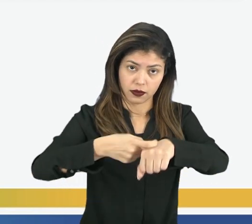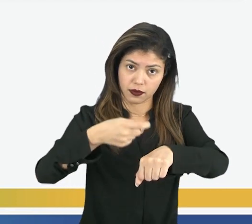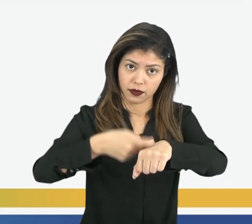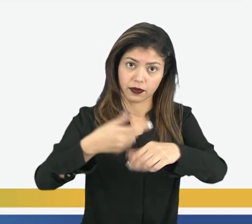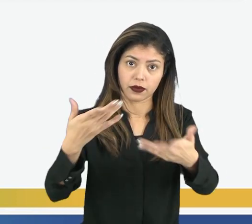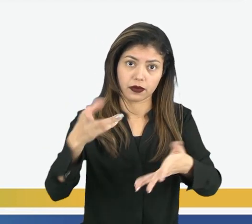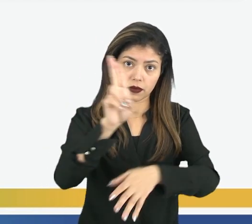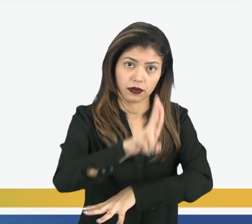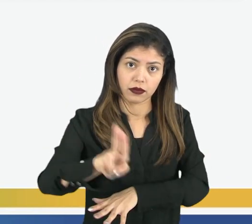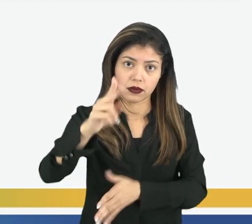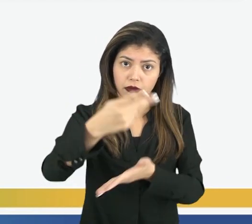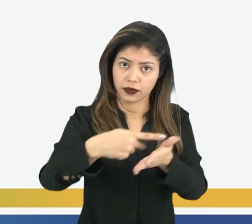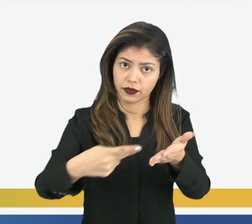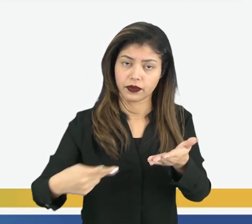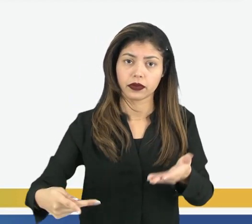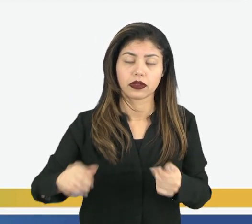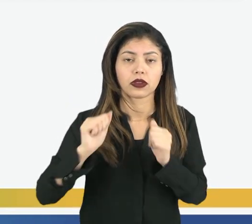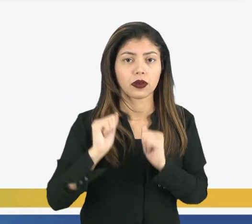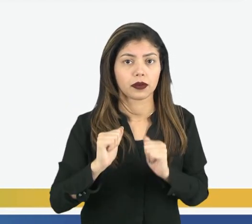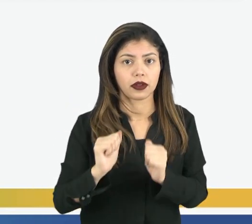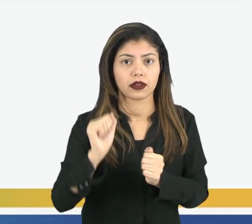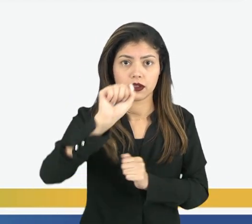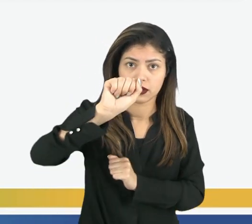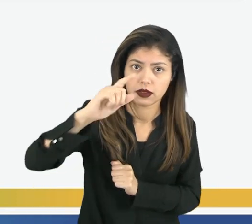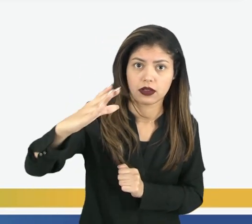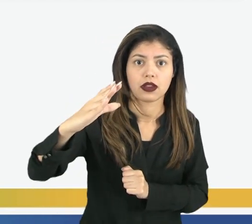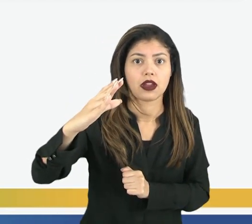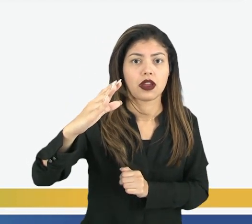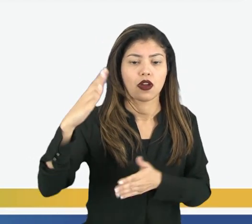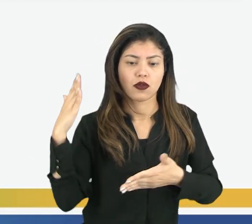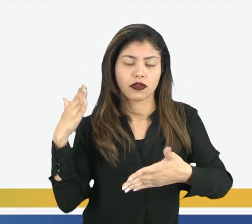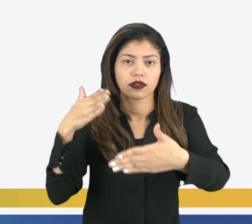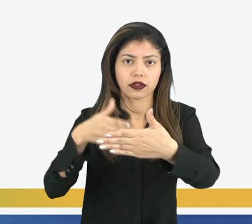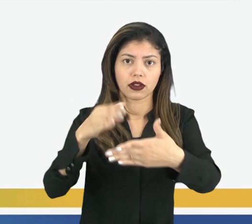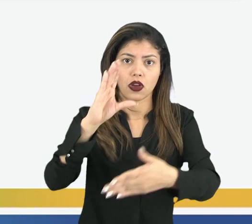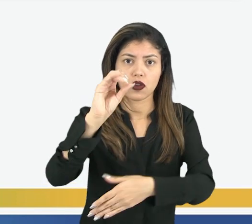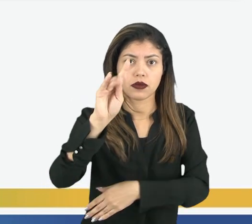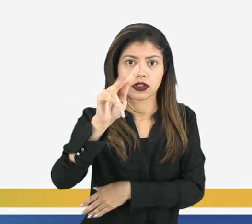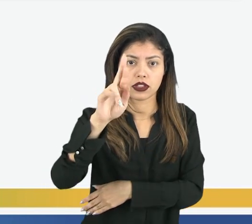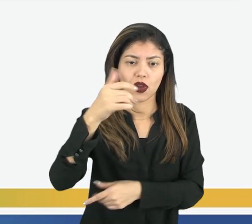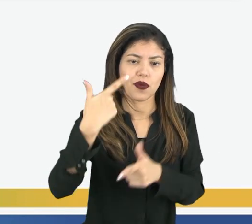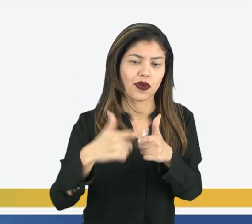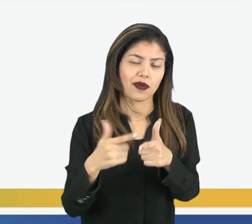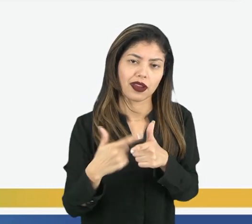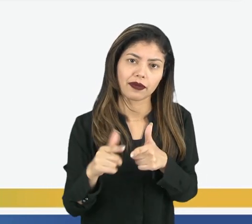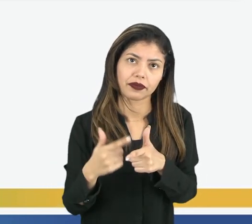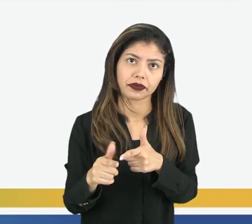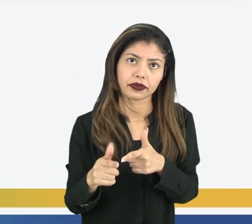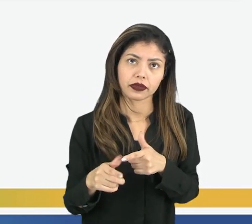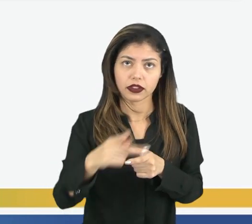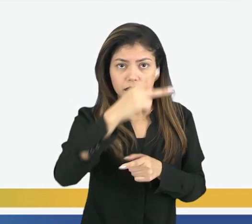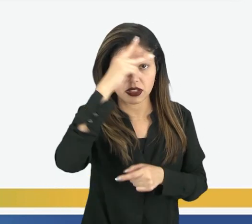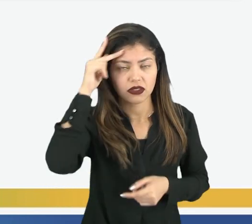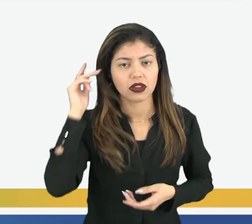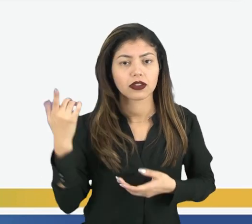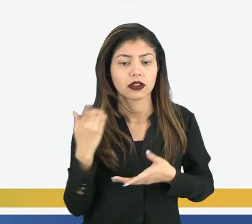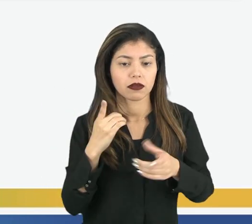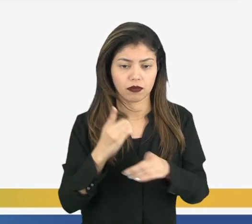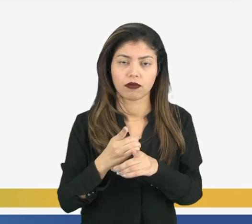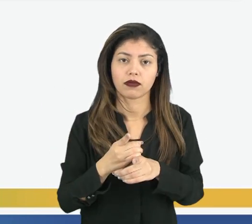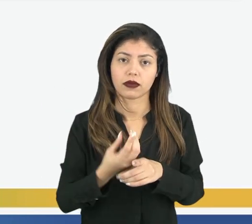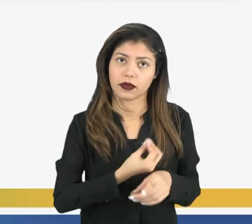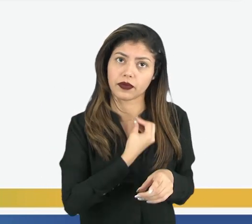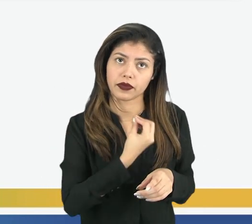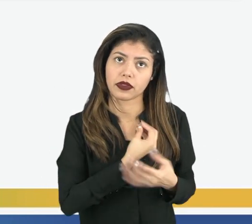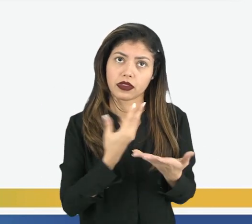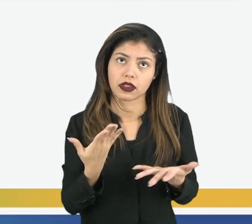mencionadas neste poema podem ser classificadas como obstáculos ou problemas que as pessoas encontram na vida e que